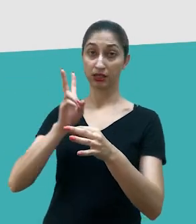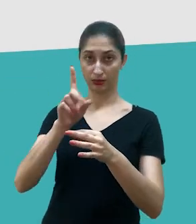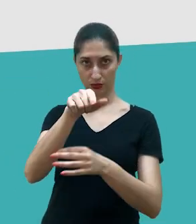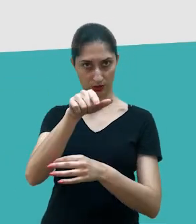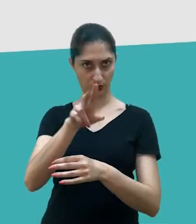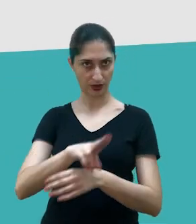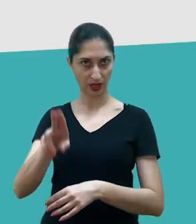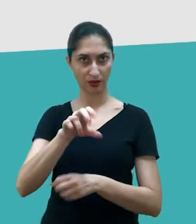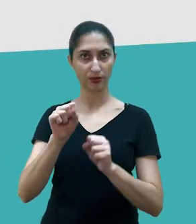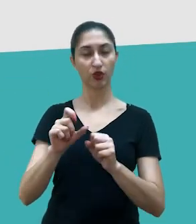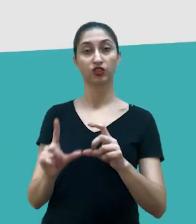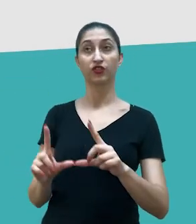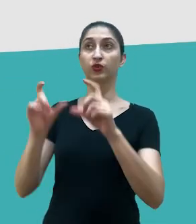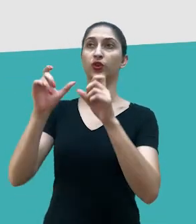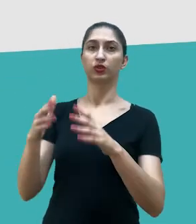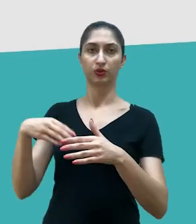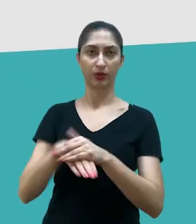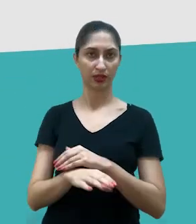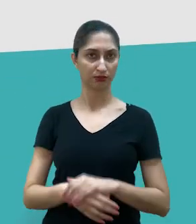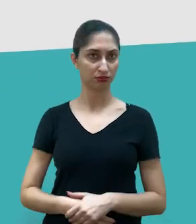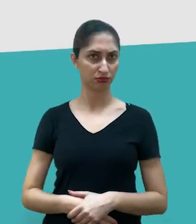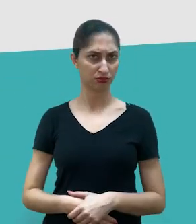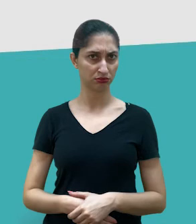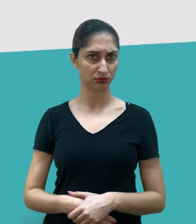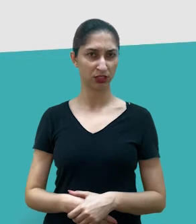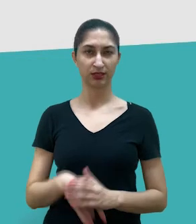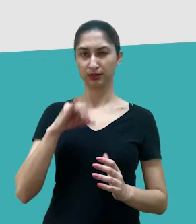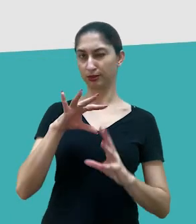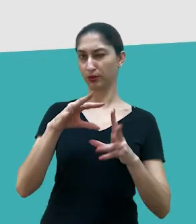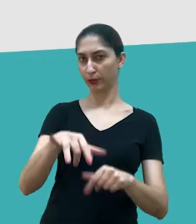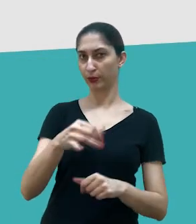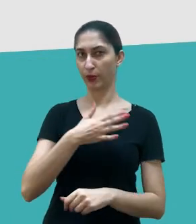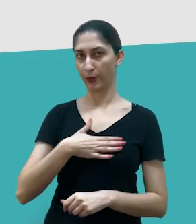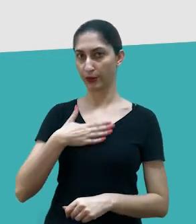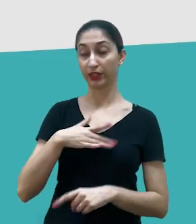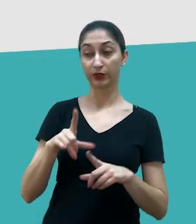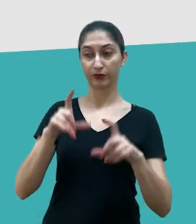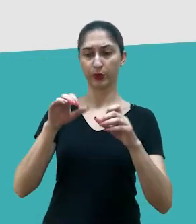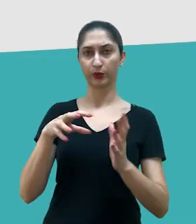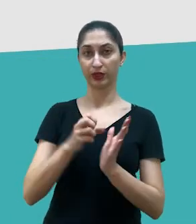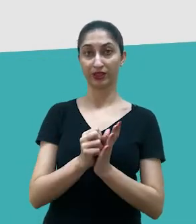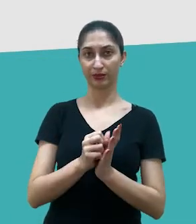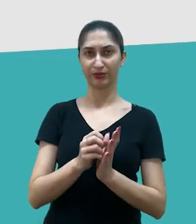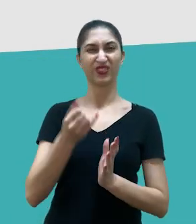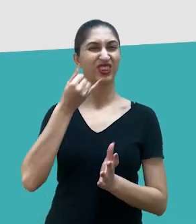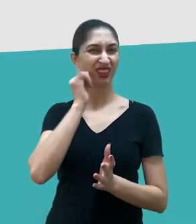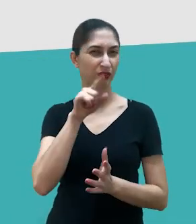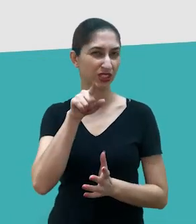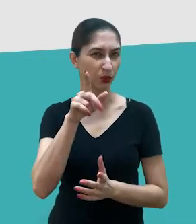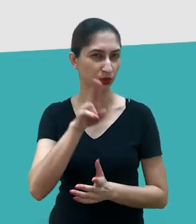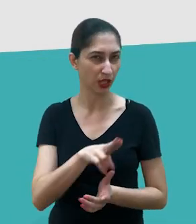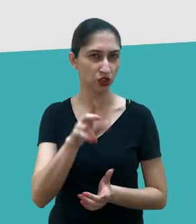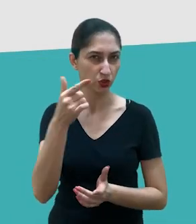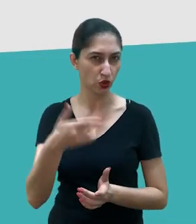peça, que tal fotografar e guardar, né? Se você foi muito elogiado com ela. Depois, para não repetir, o que